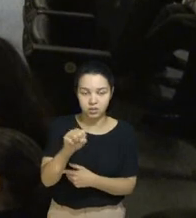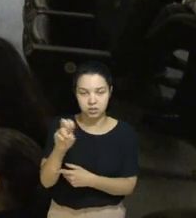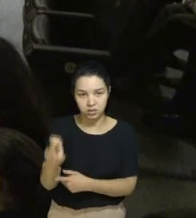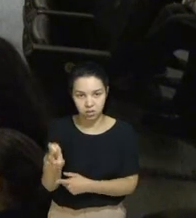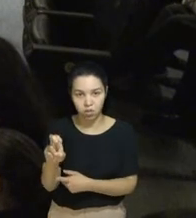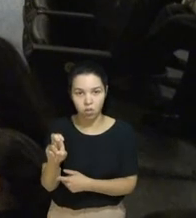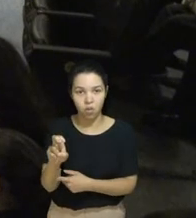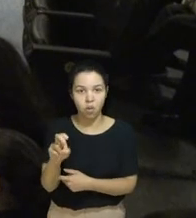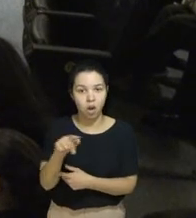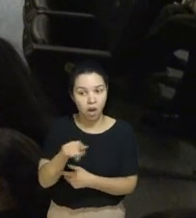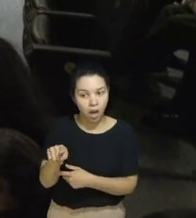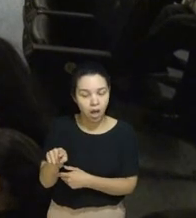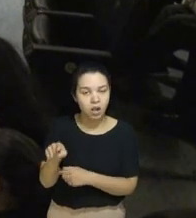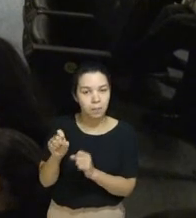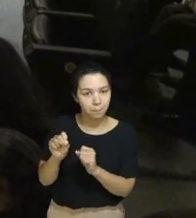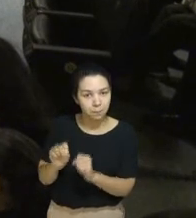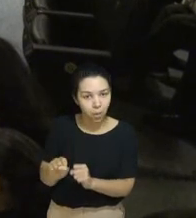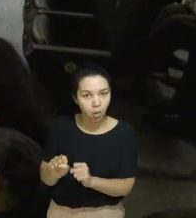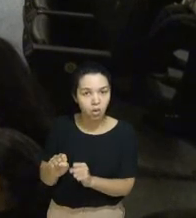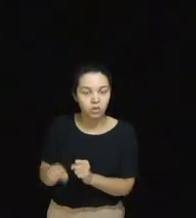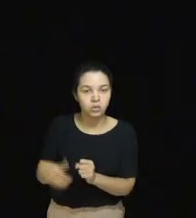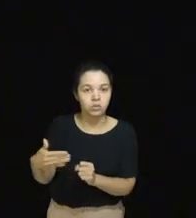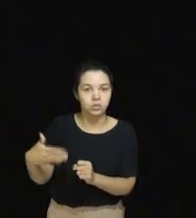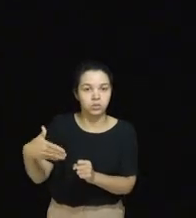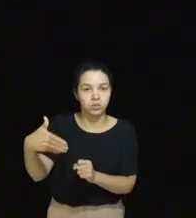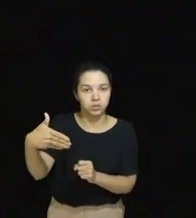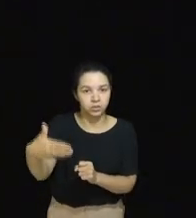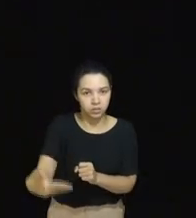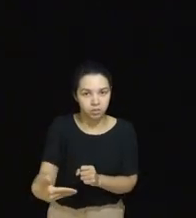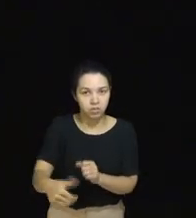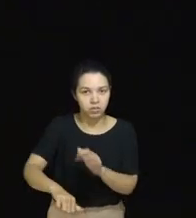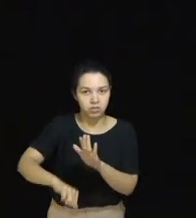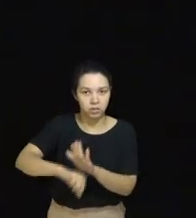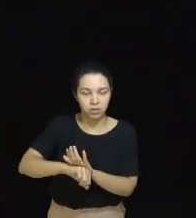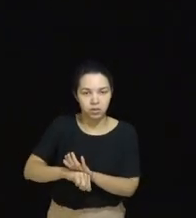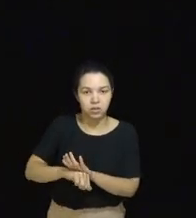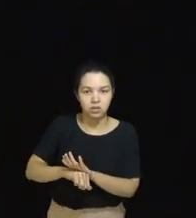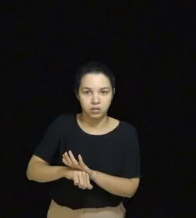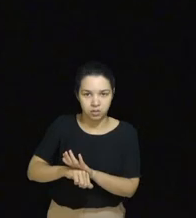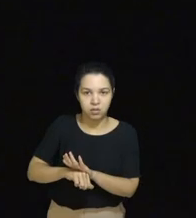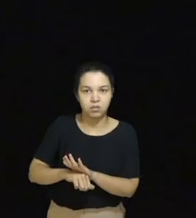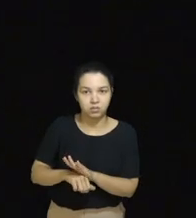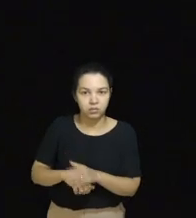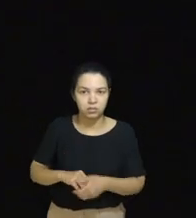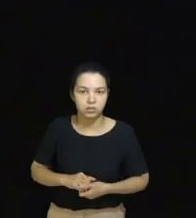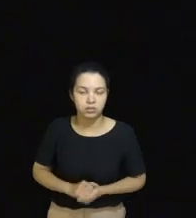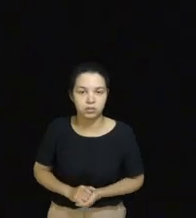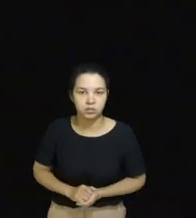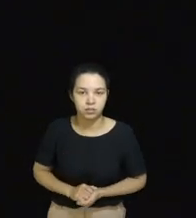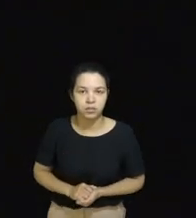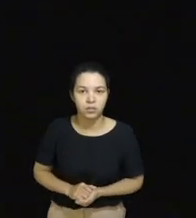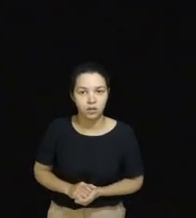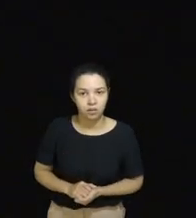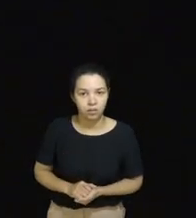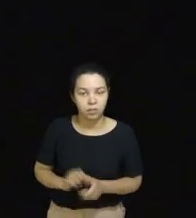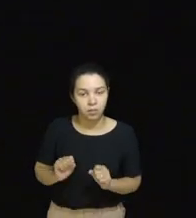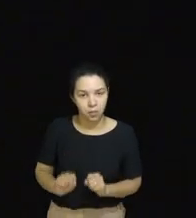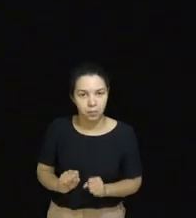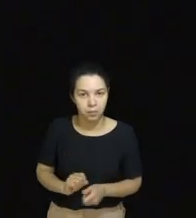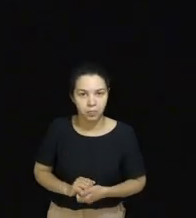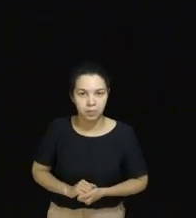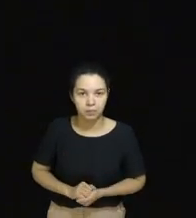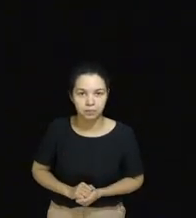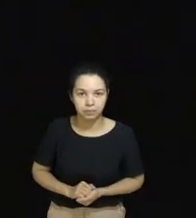pessoas têm propensão. Não necessariamente elas vão se envolver nessas questões, entenderam?